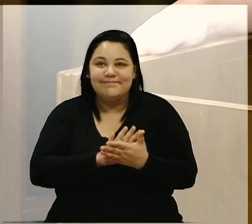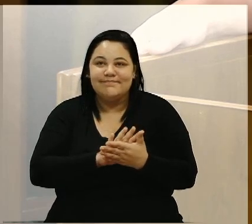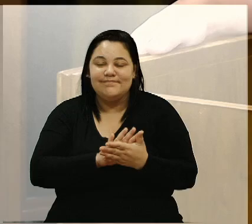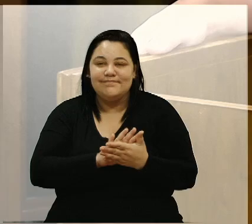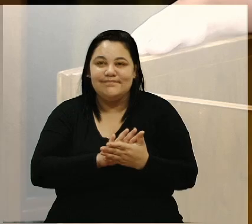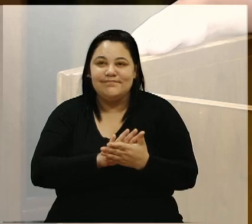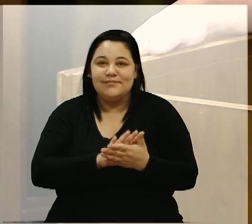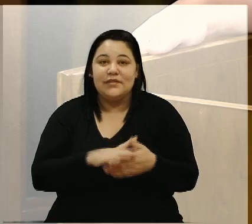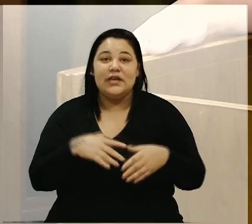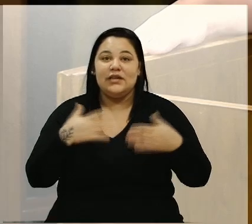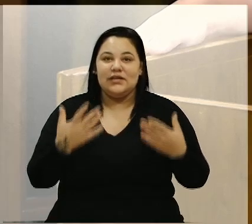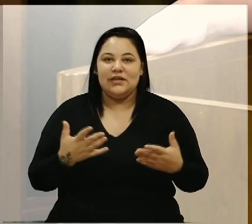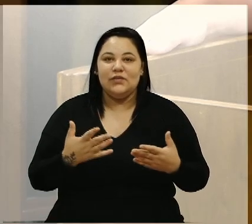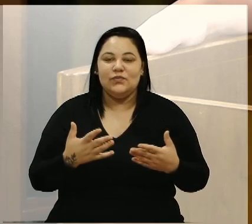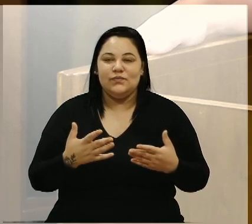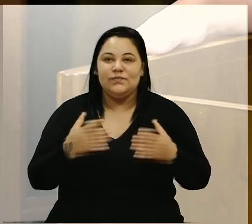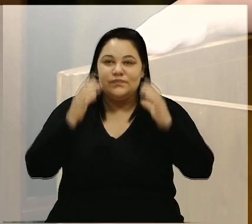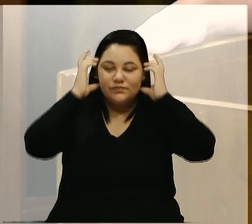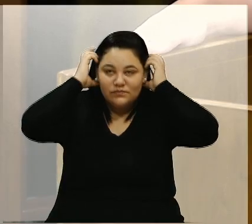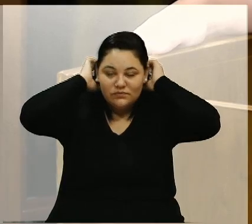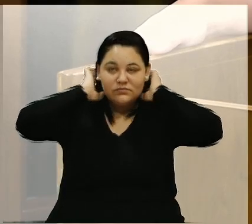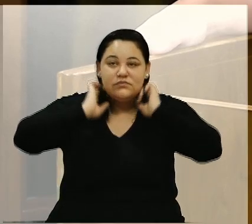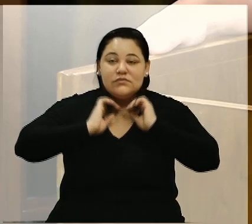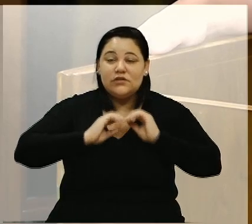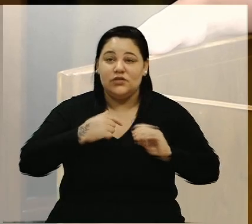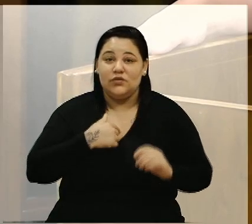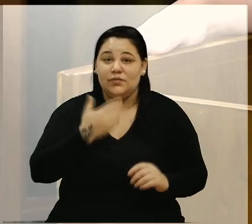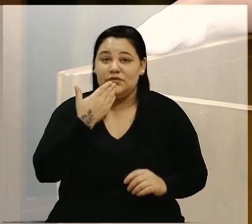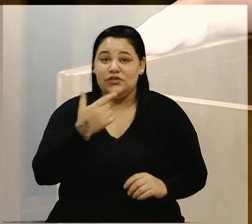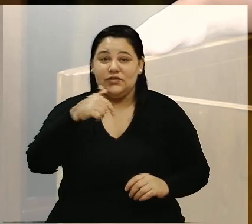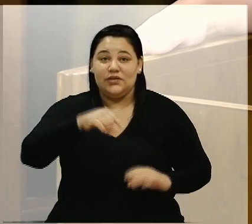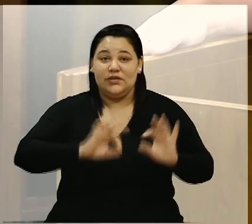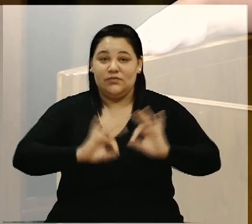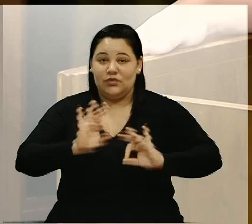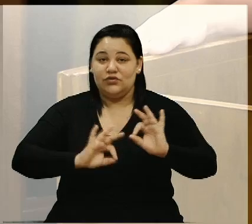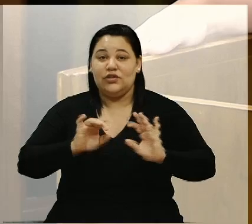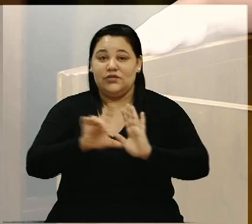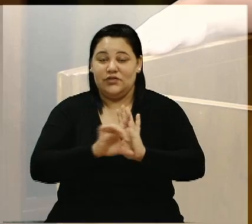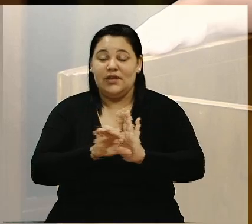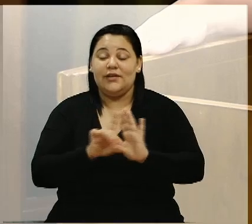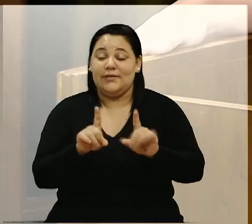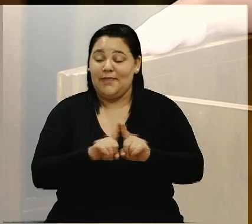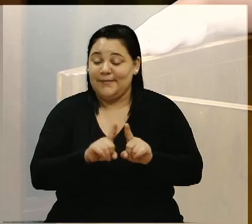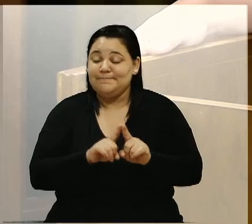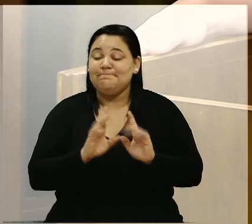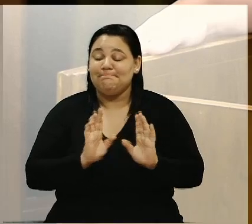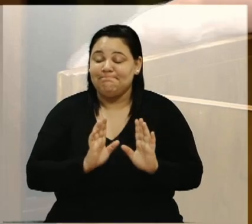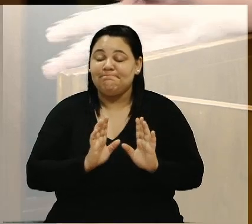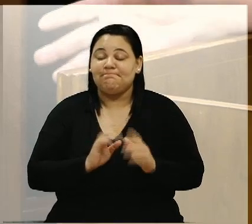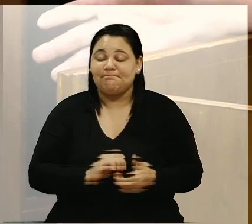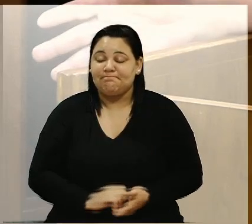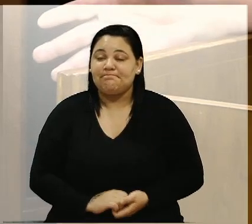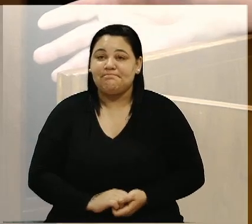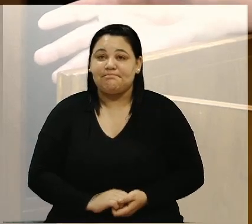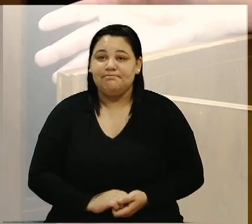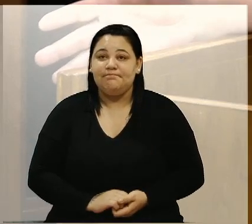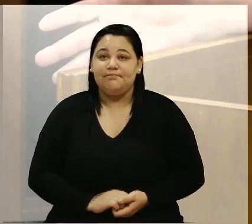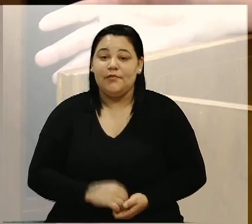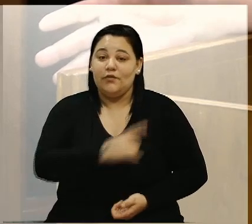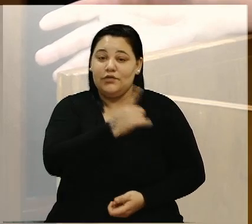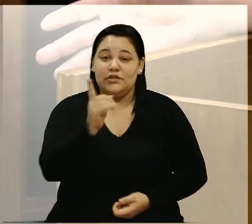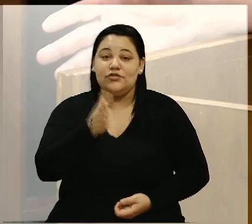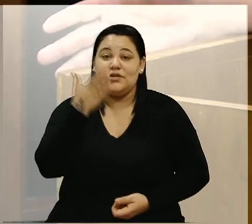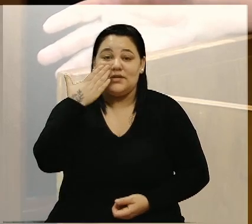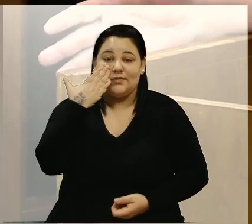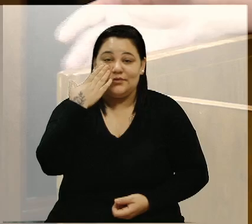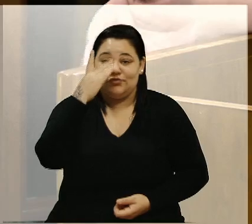No entanto, que eu estou tramitando dentro dessa casa aqui um projeto de lei, aonde você já sabe a